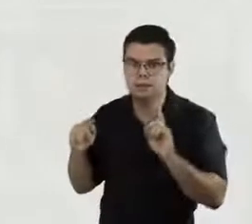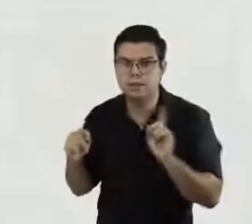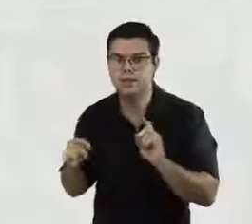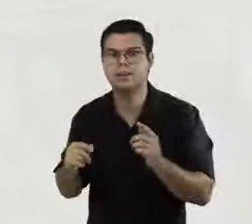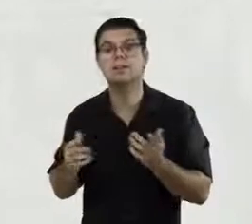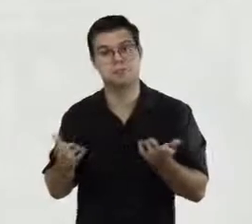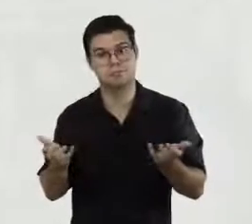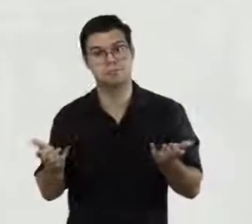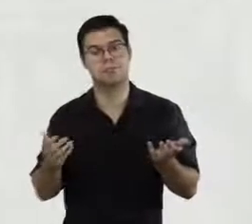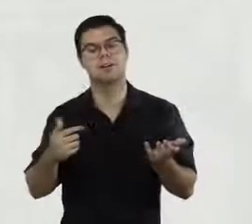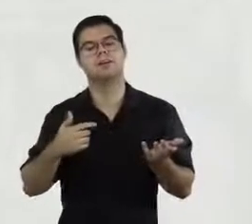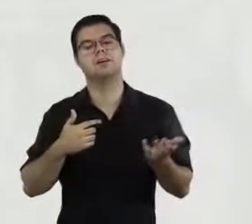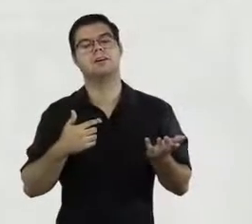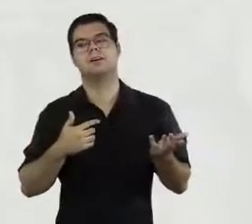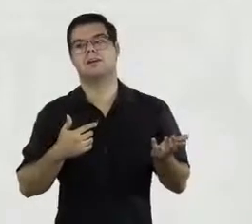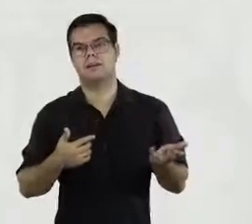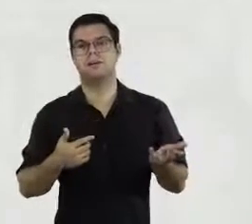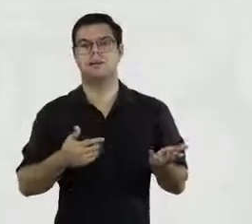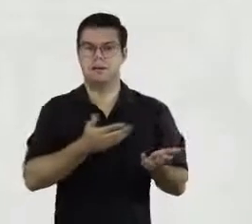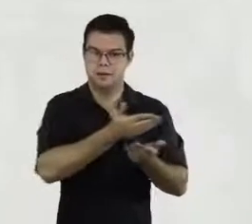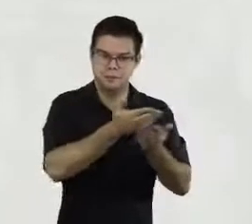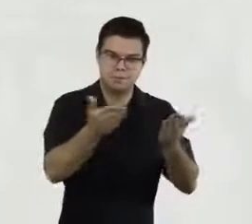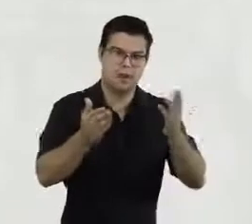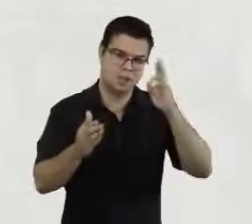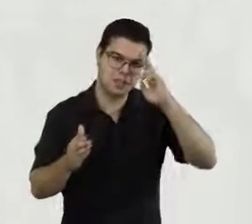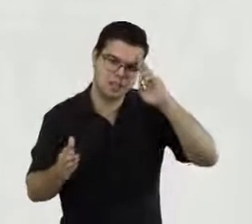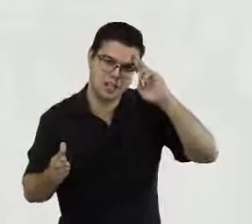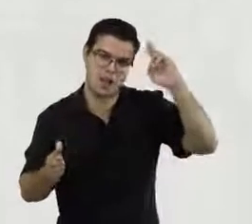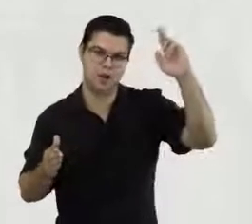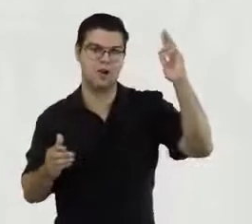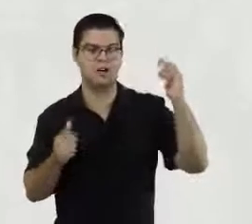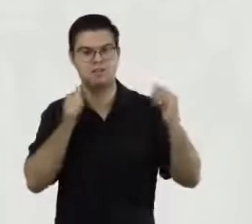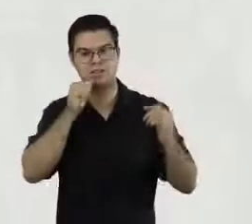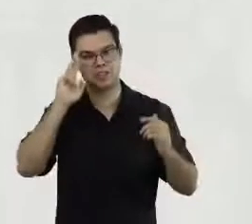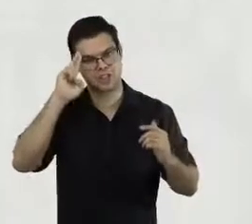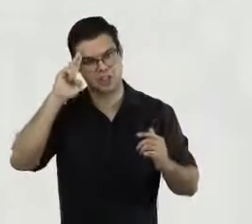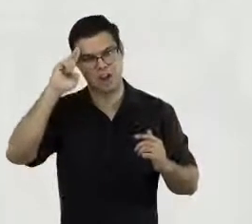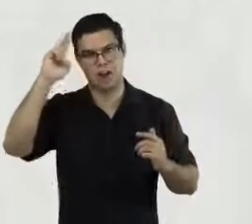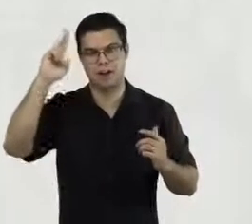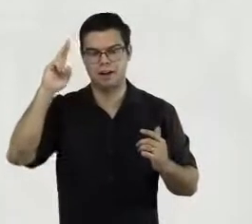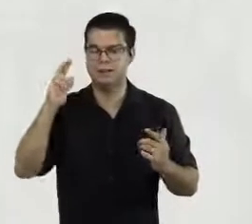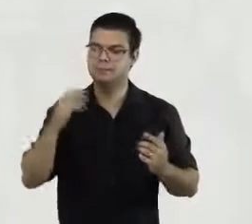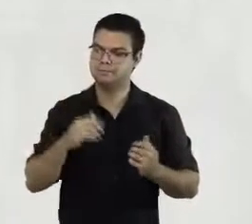isto, meus senhores, minhas senhoras, seria